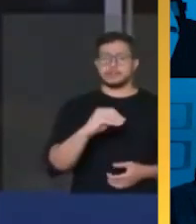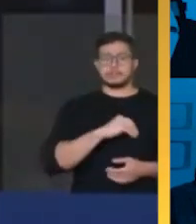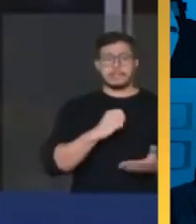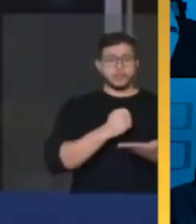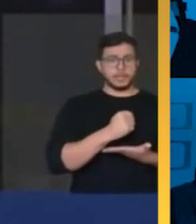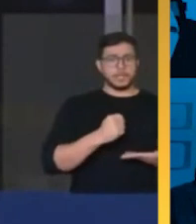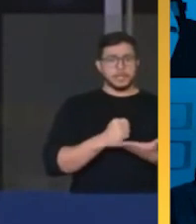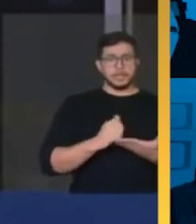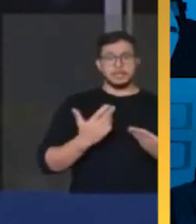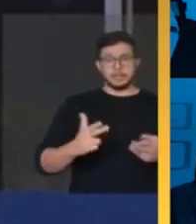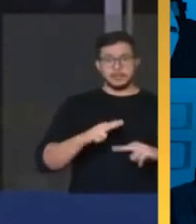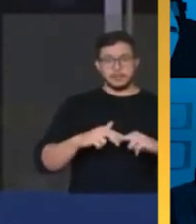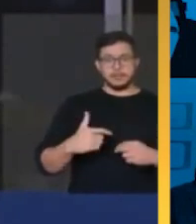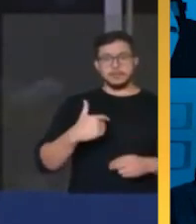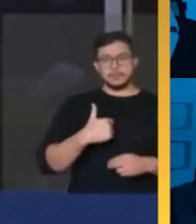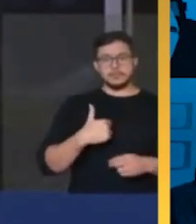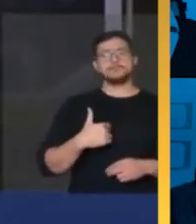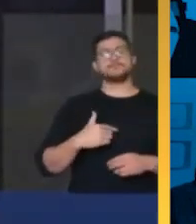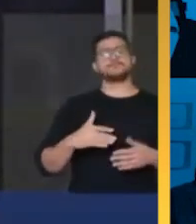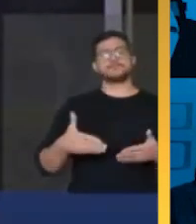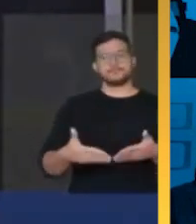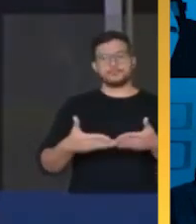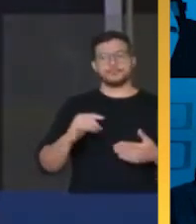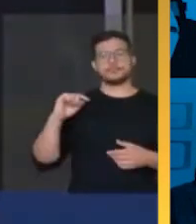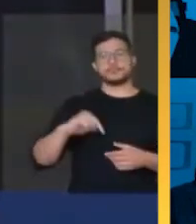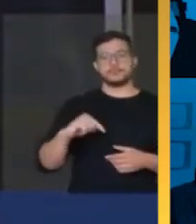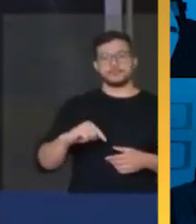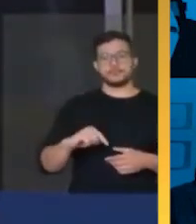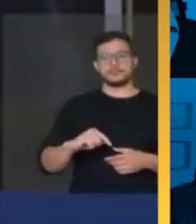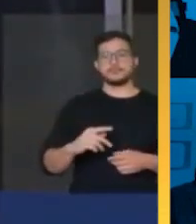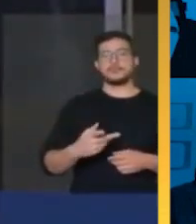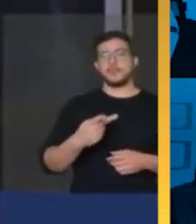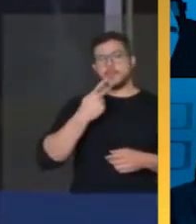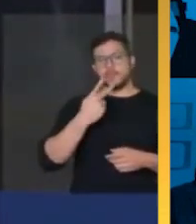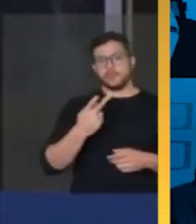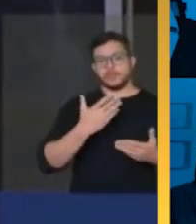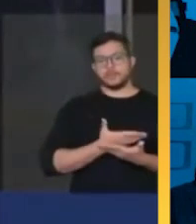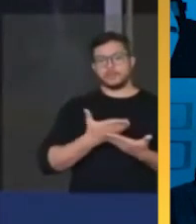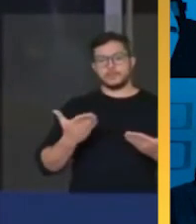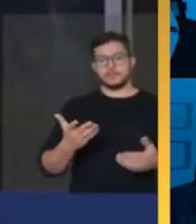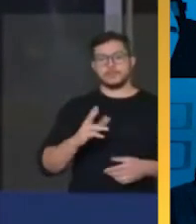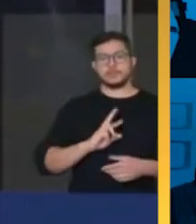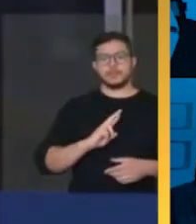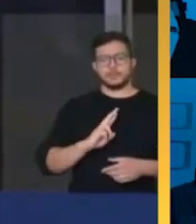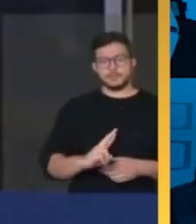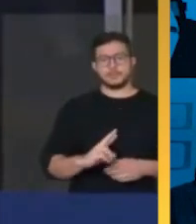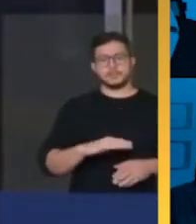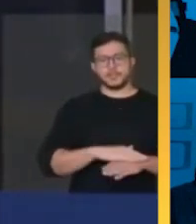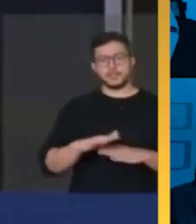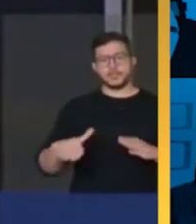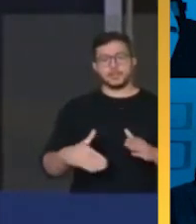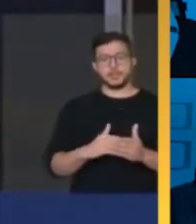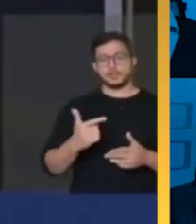É em nome dessas pessoas que eu aqui ergo a minha voz, que eu aqui falo em nome também de Felipe Brito, Milton